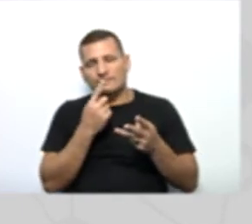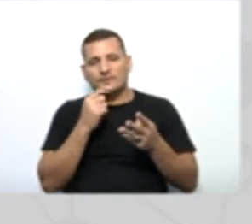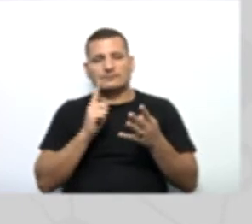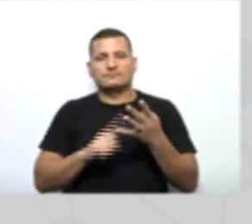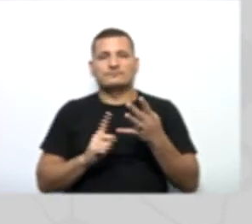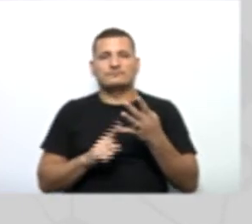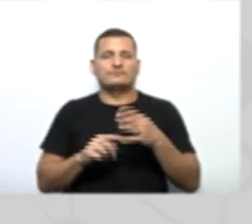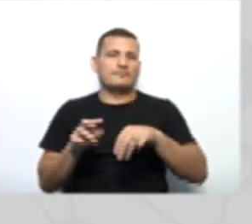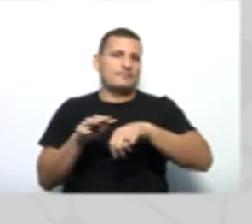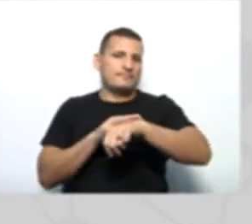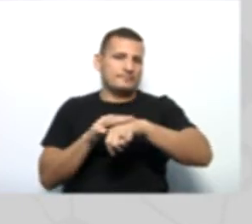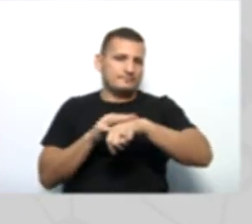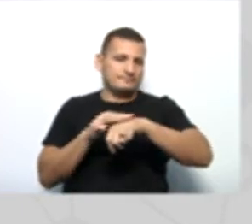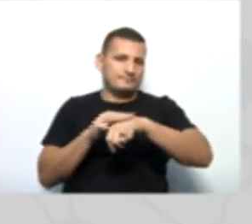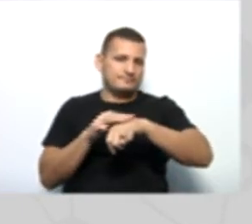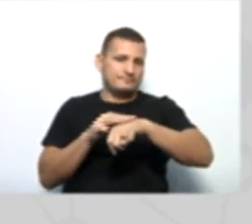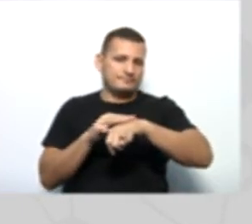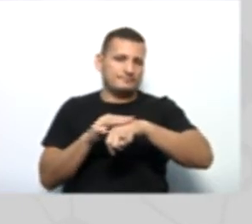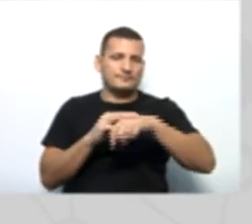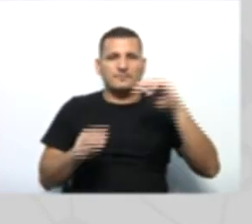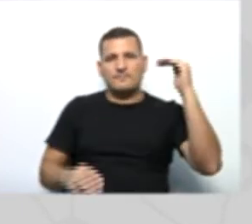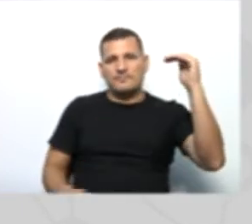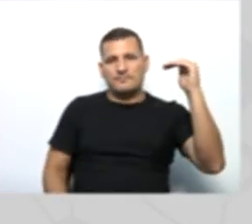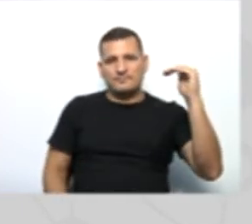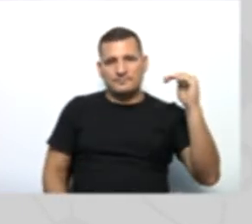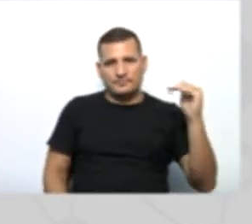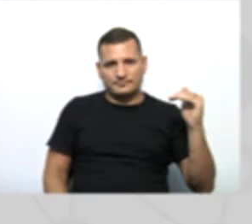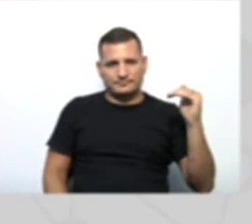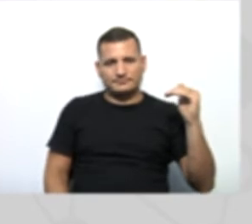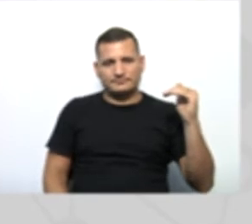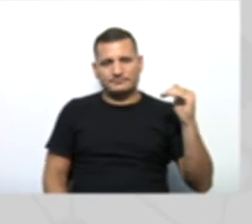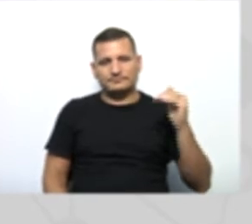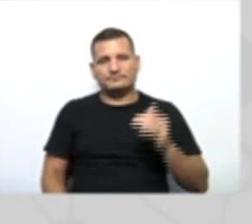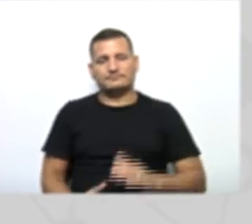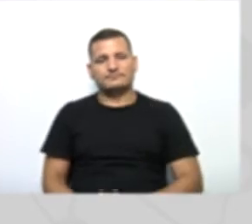aquele marronzinho ali, risco o quê? Biológico. Cadê o risco